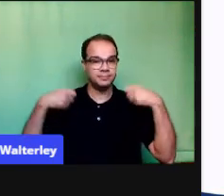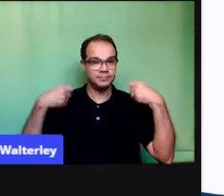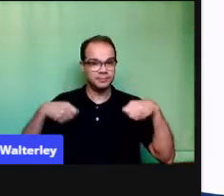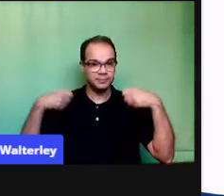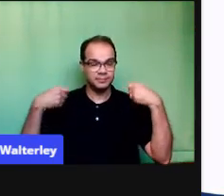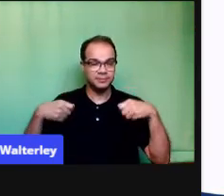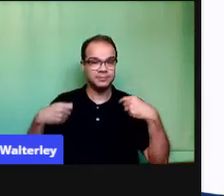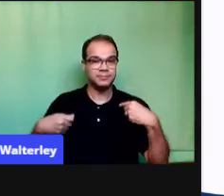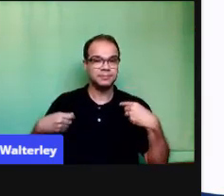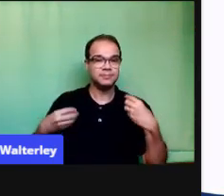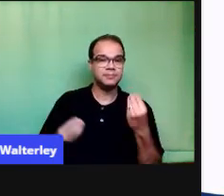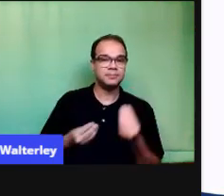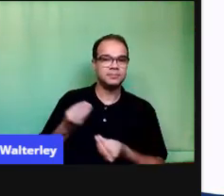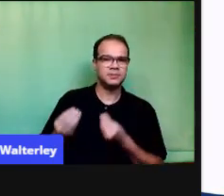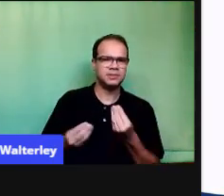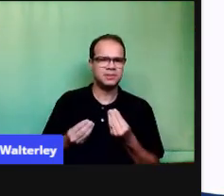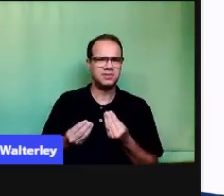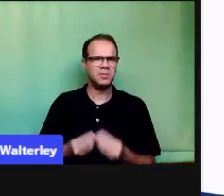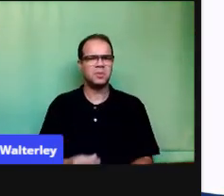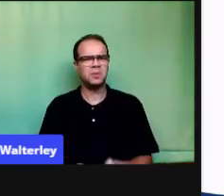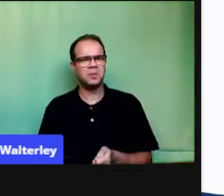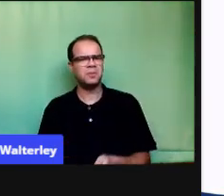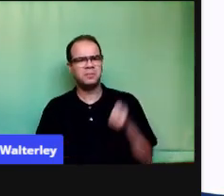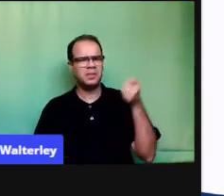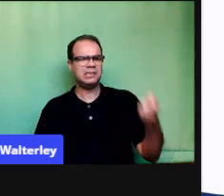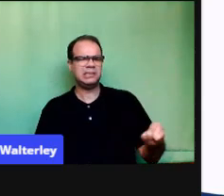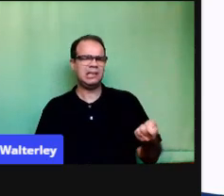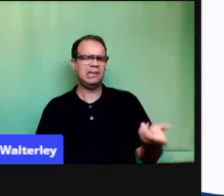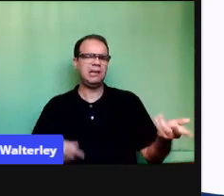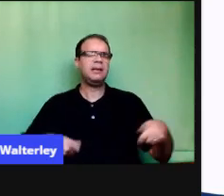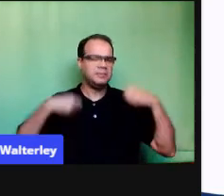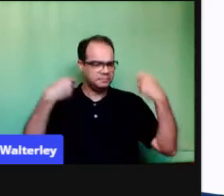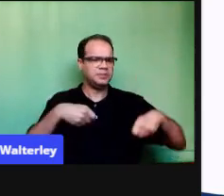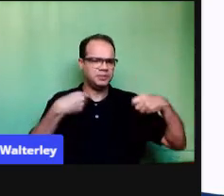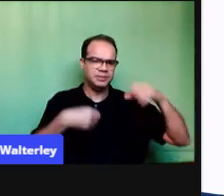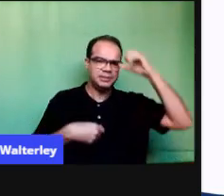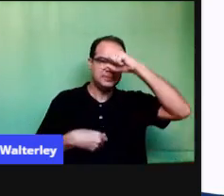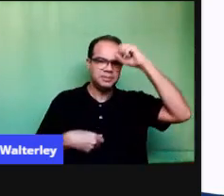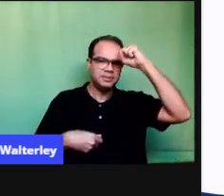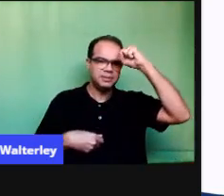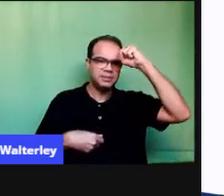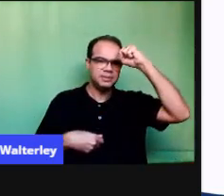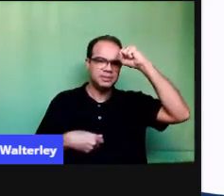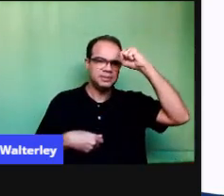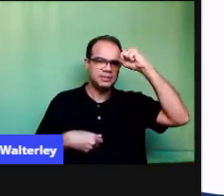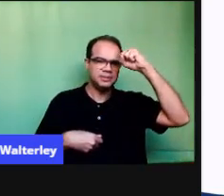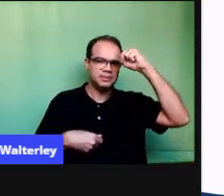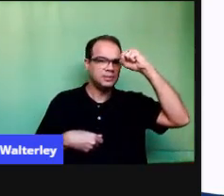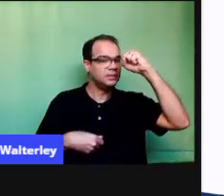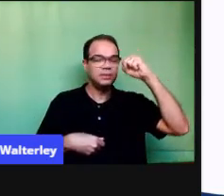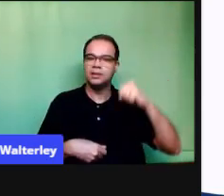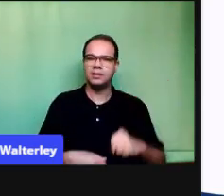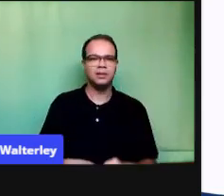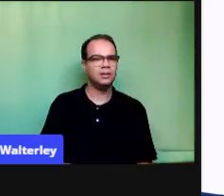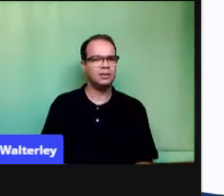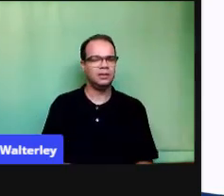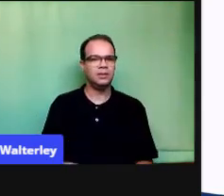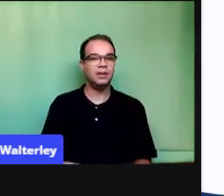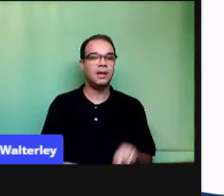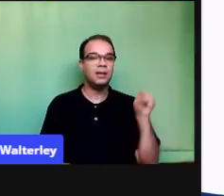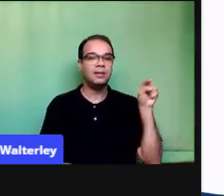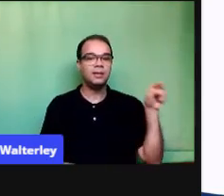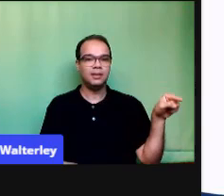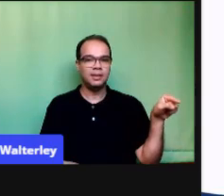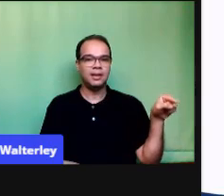animal não como sendo mais uma obrigação para os alunos, né, mas um conteúdo para os alunos. Eles precisam entender a importância disso para